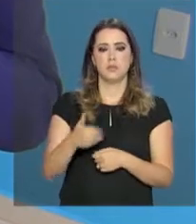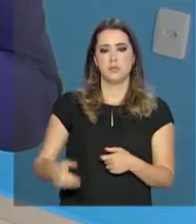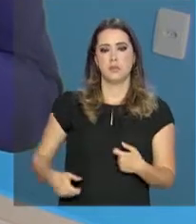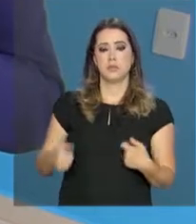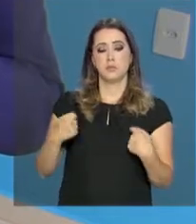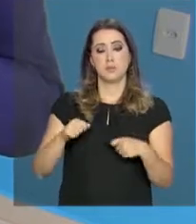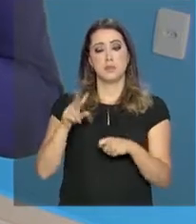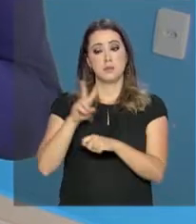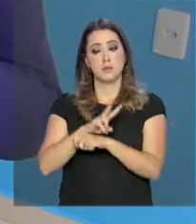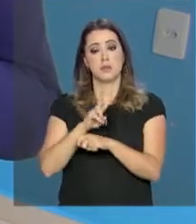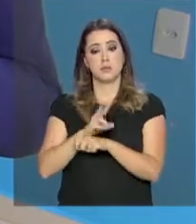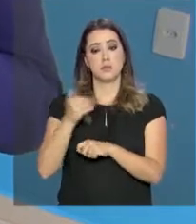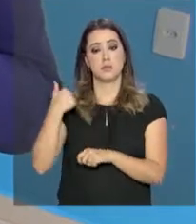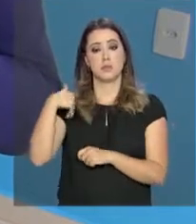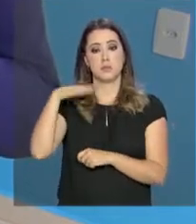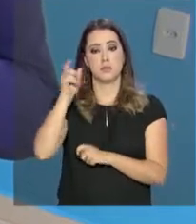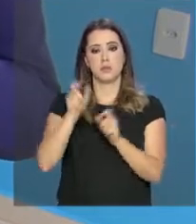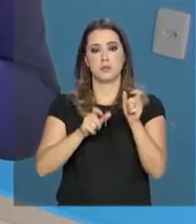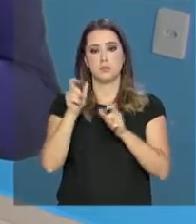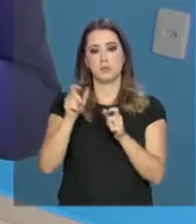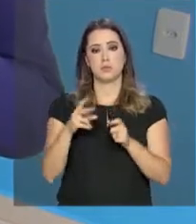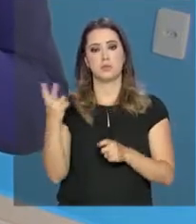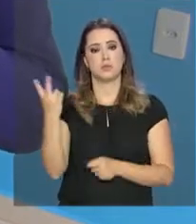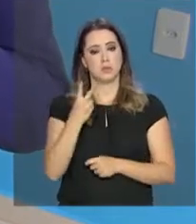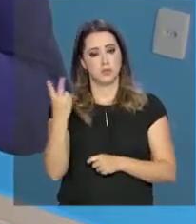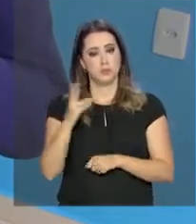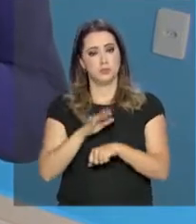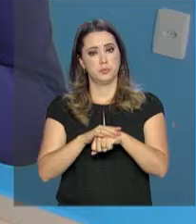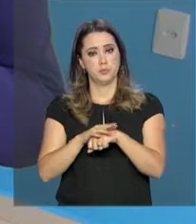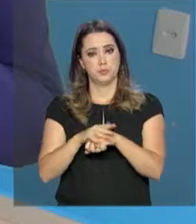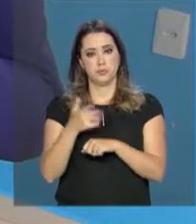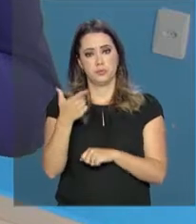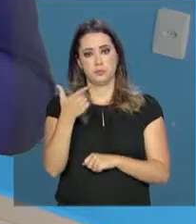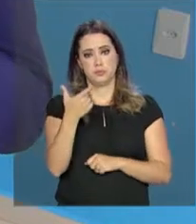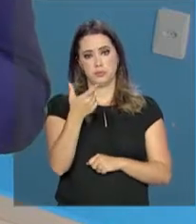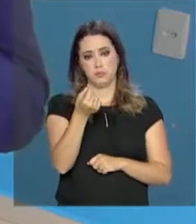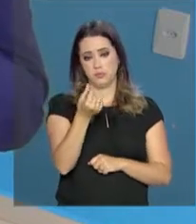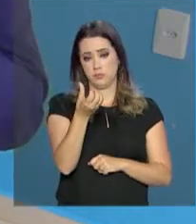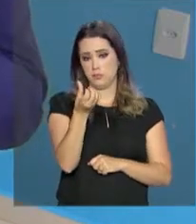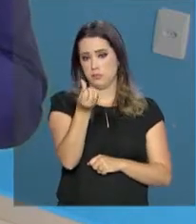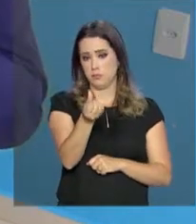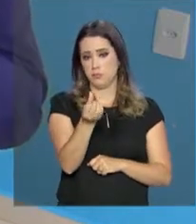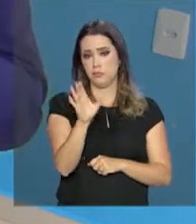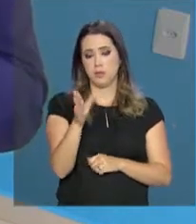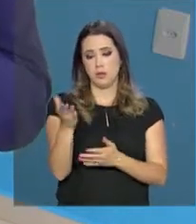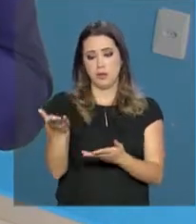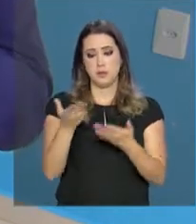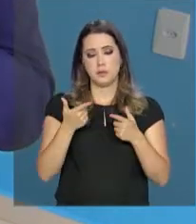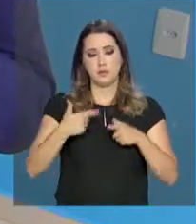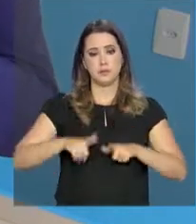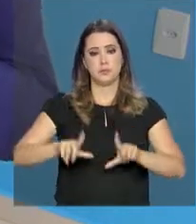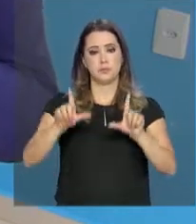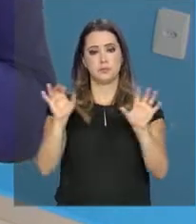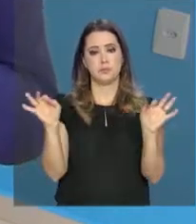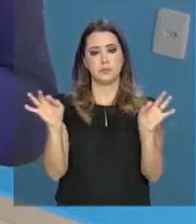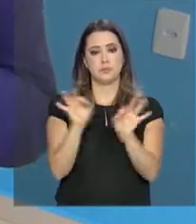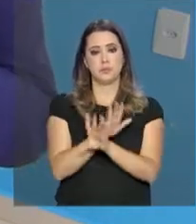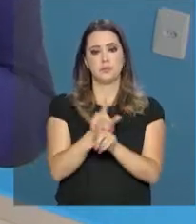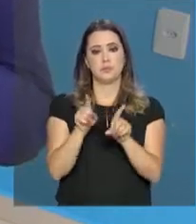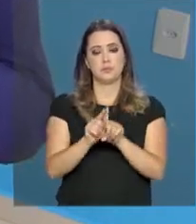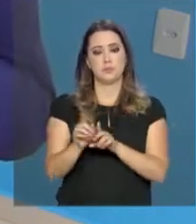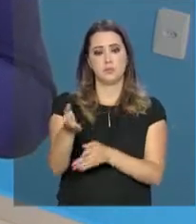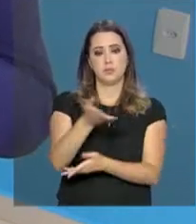de cobertura vacinal mais dessas duas doenças em 2016 o brasil recebeu o certificado de eliminação da circulação